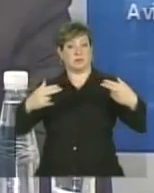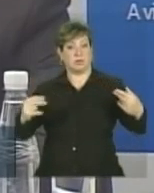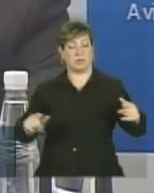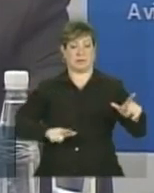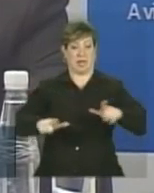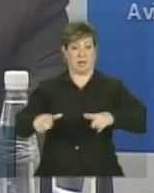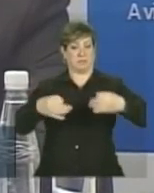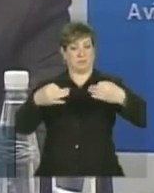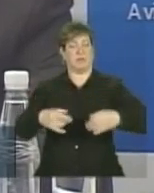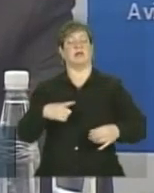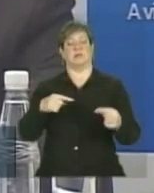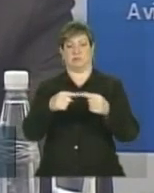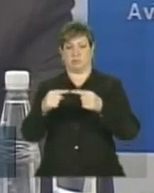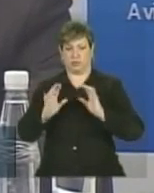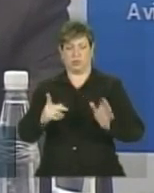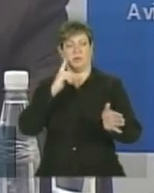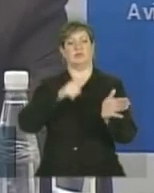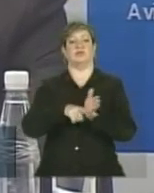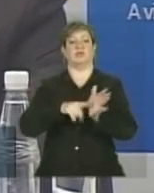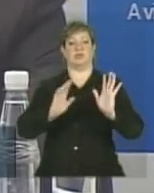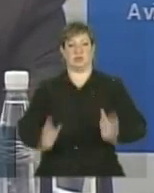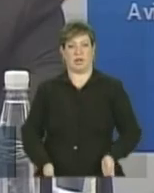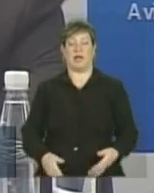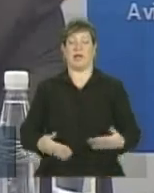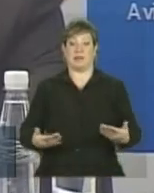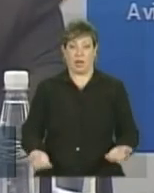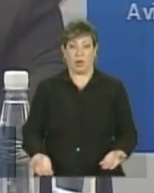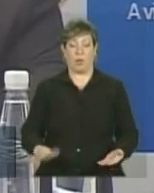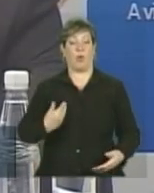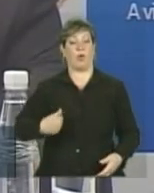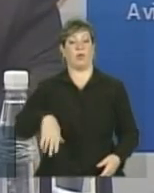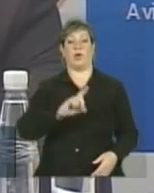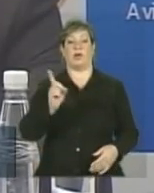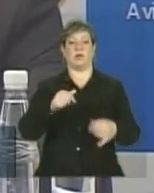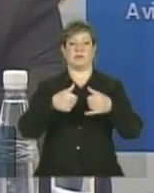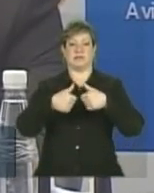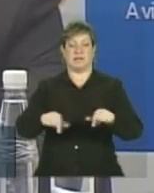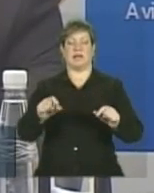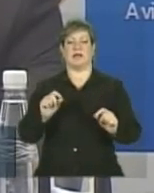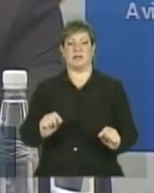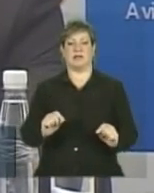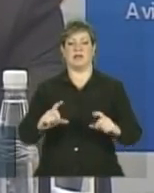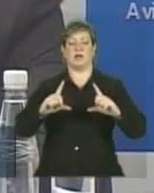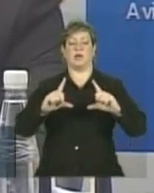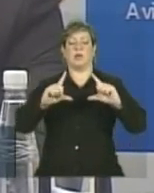tomar. Portanto, nós não estamos baixando os juros